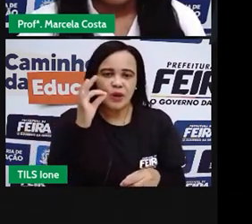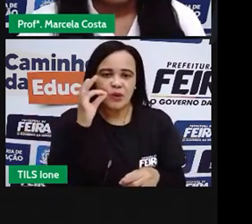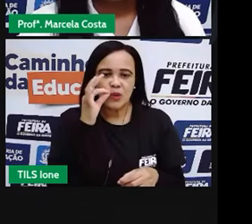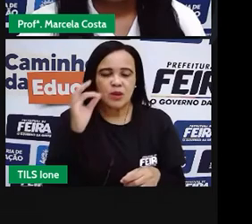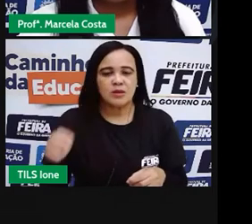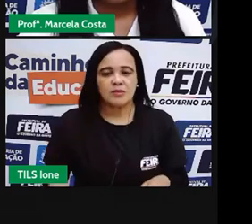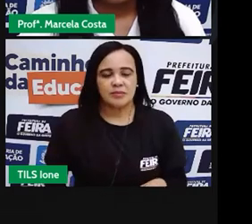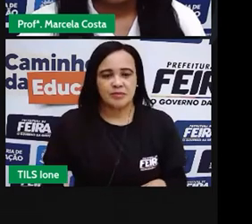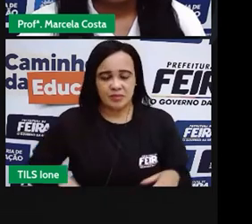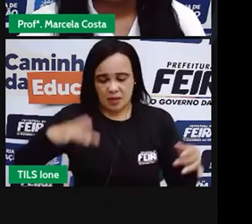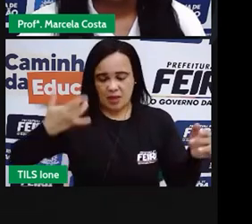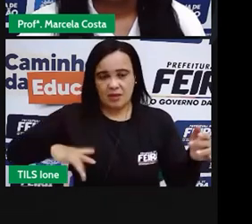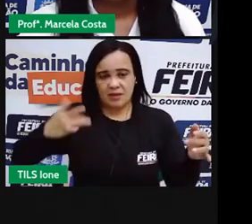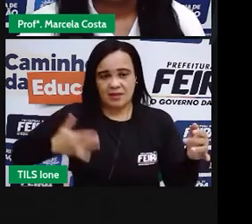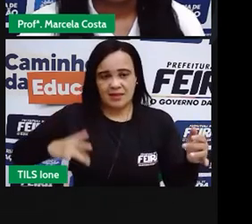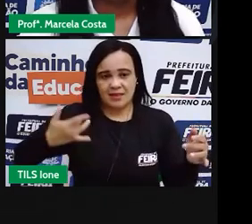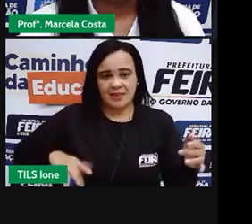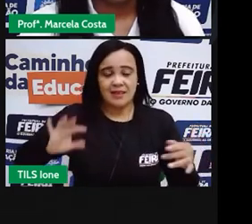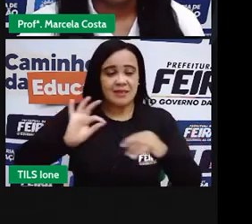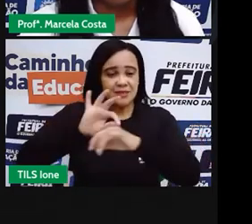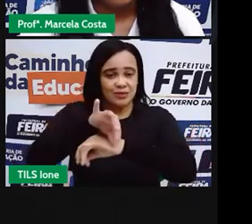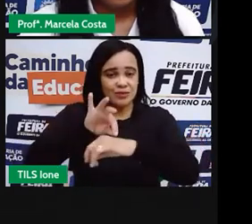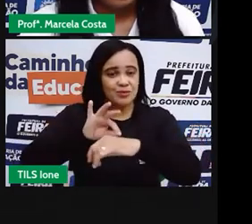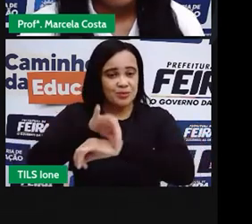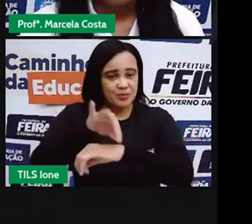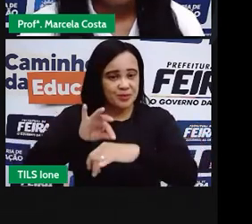o